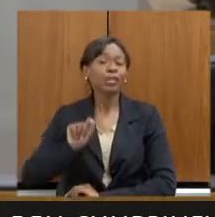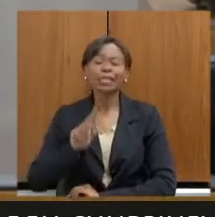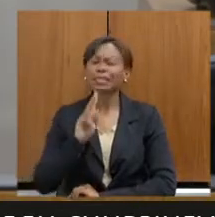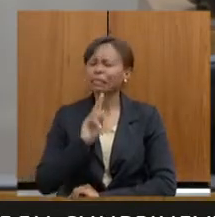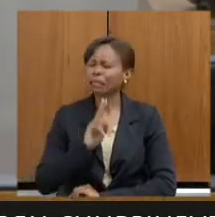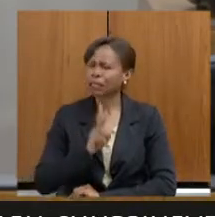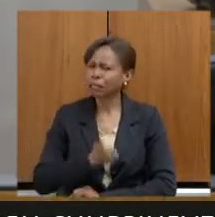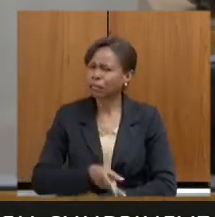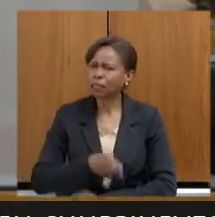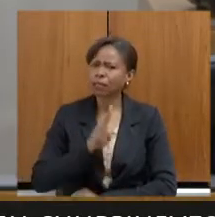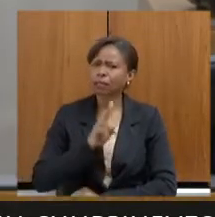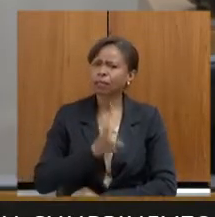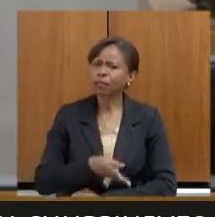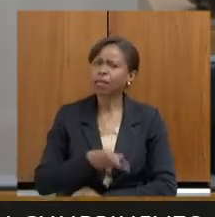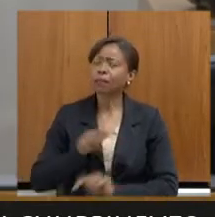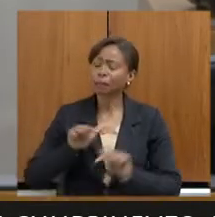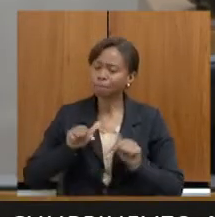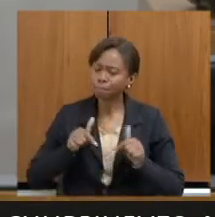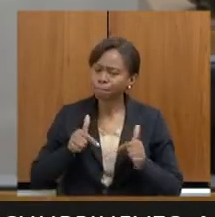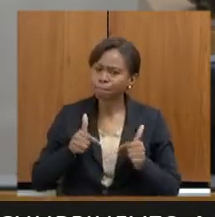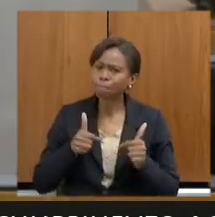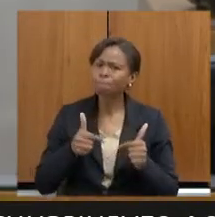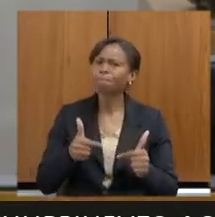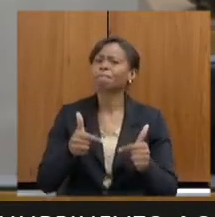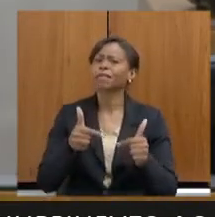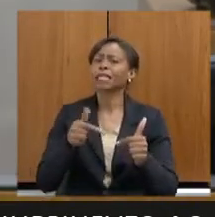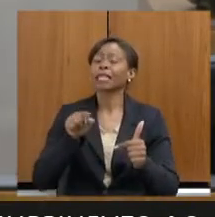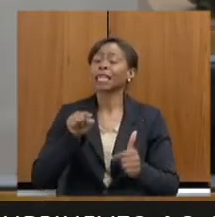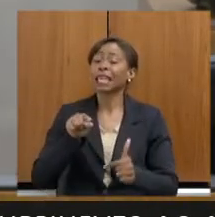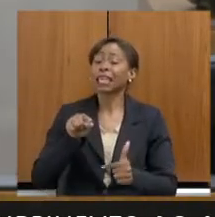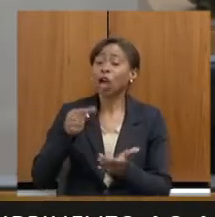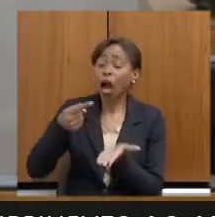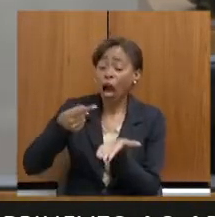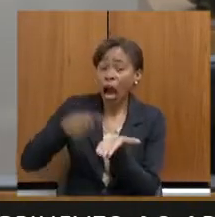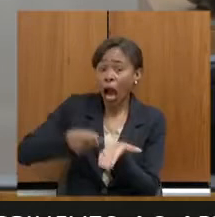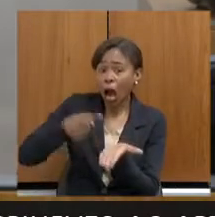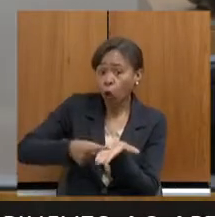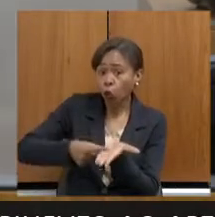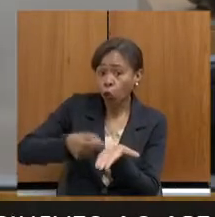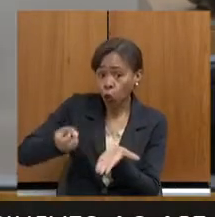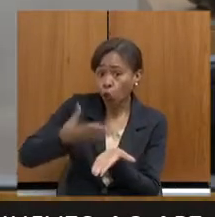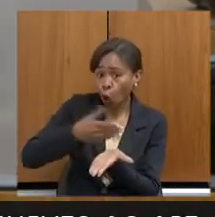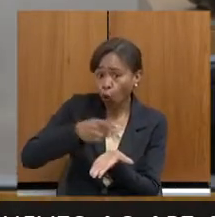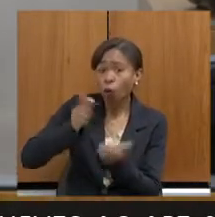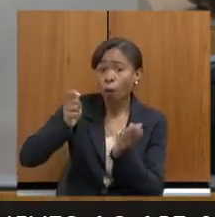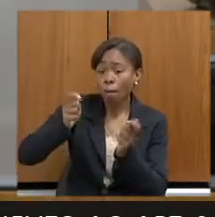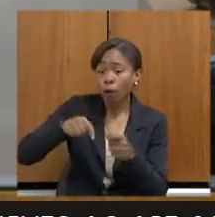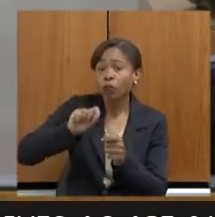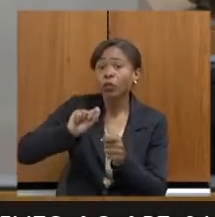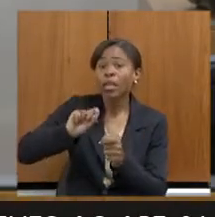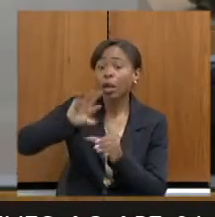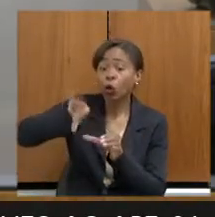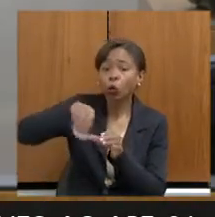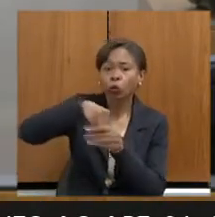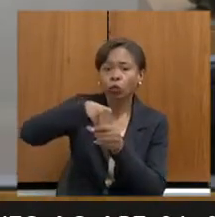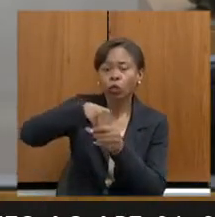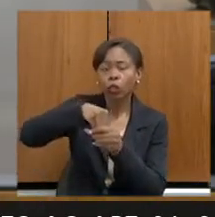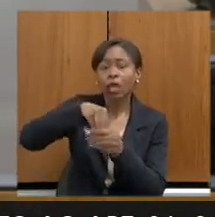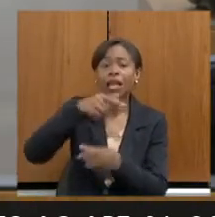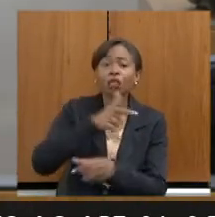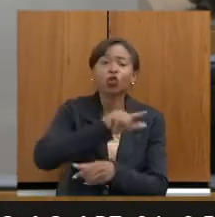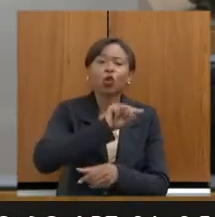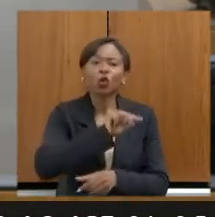sempre procurando fazer com que a falta dessa desse novo acordo inclua também esses outros seis hospitais que